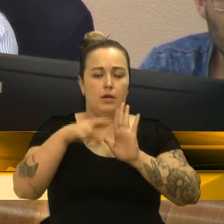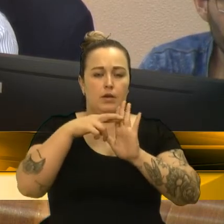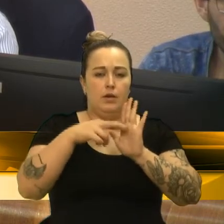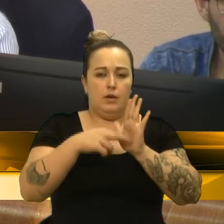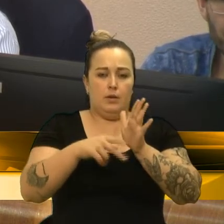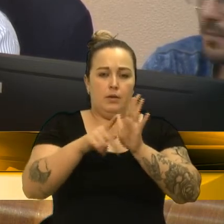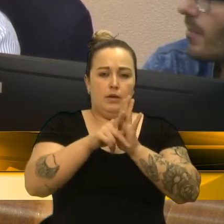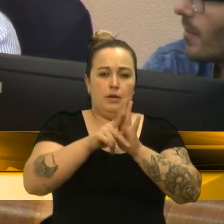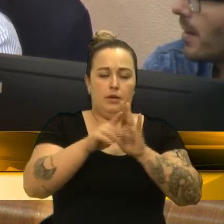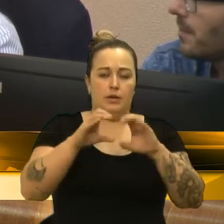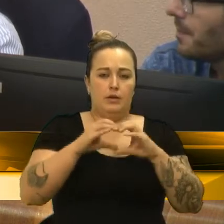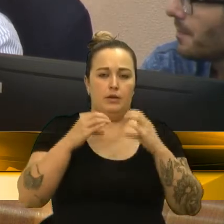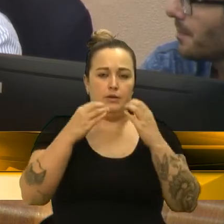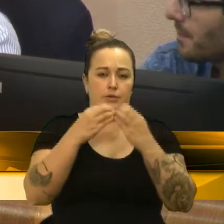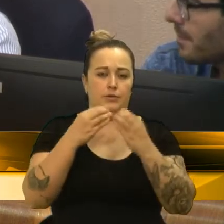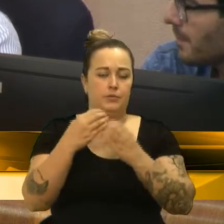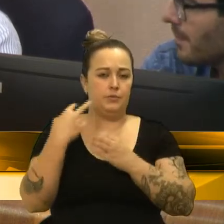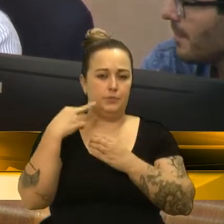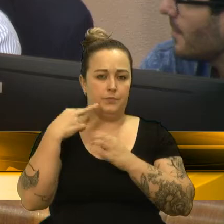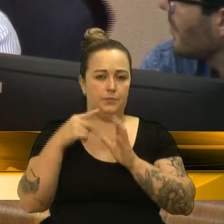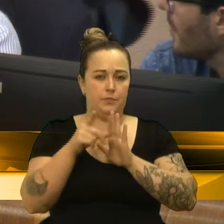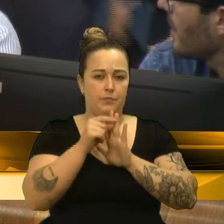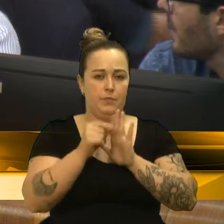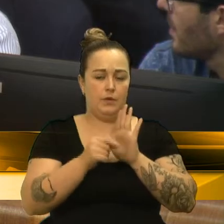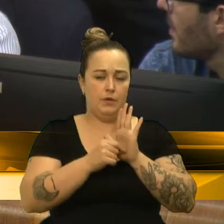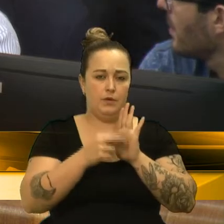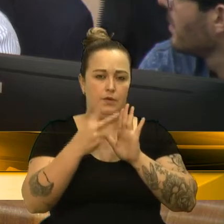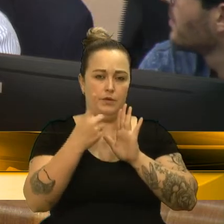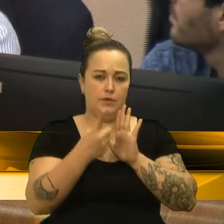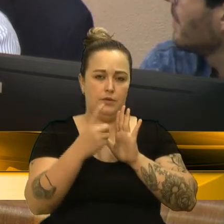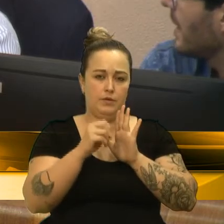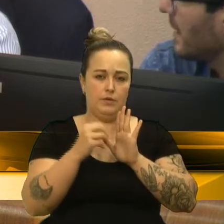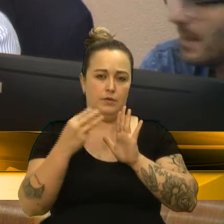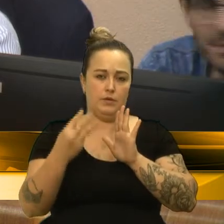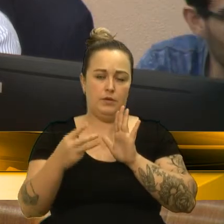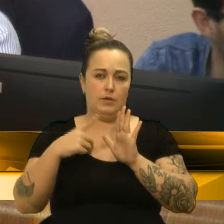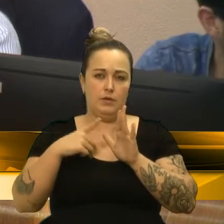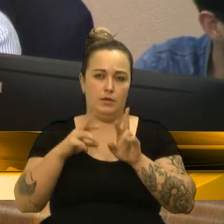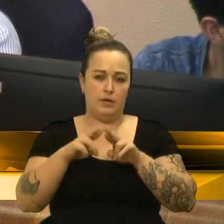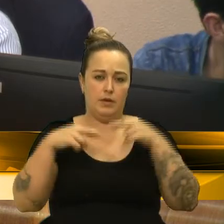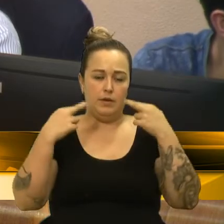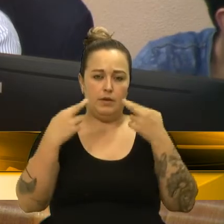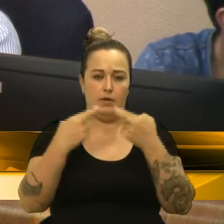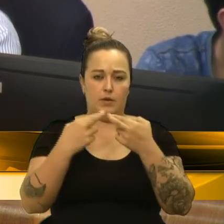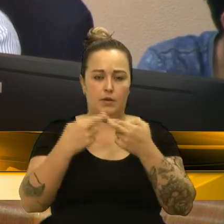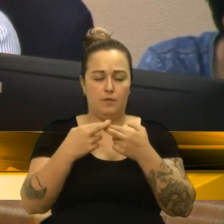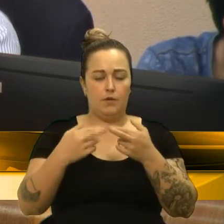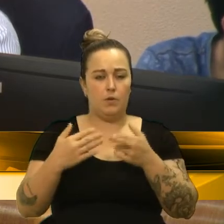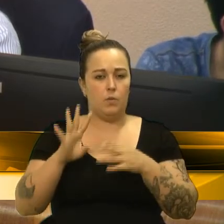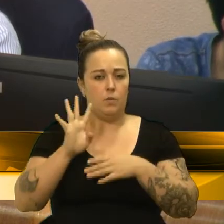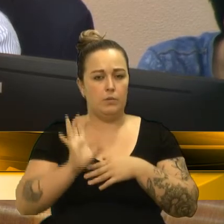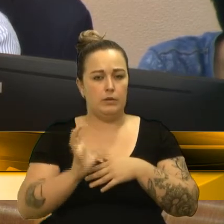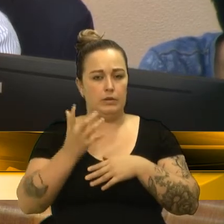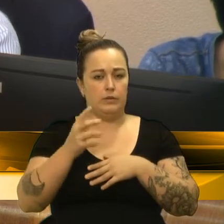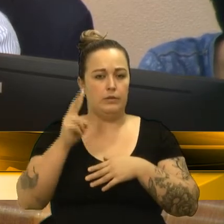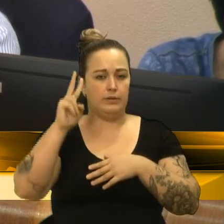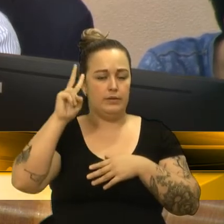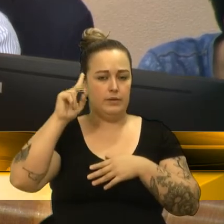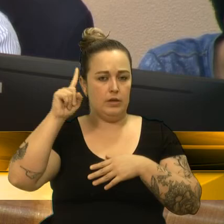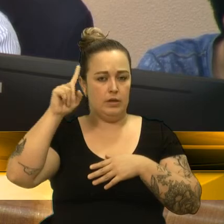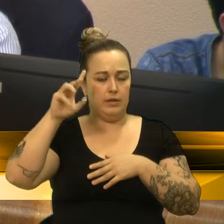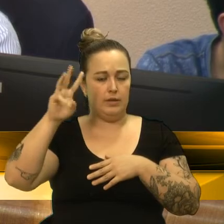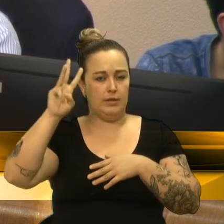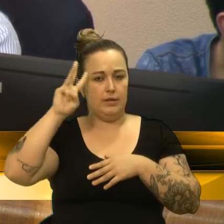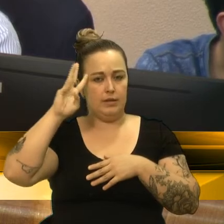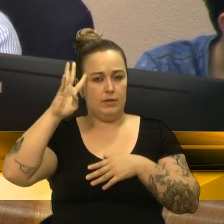Câmara de Vereadores, grifo nosso, artigo 103. As sessões ordinárias são realizadas às terças, quartas e quintas-feiras, com início às 8h30 e terá